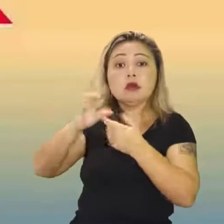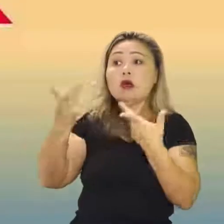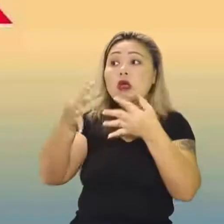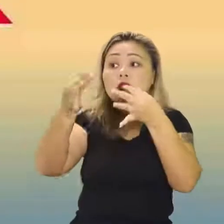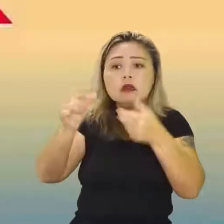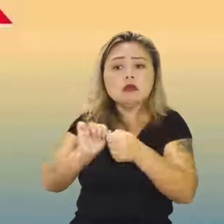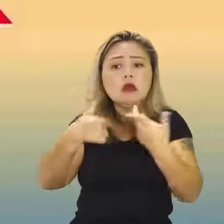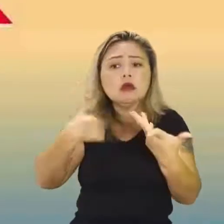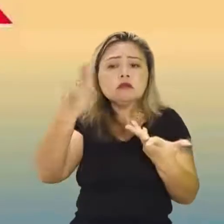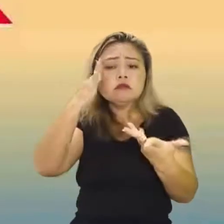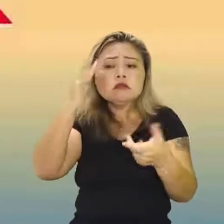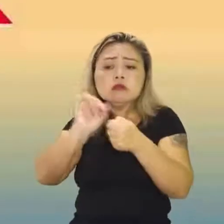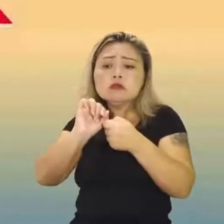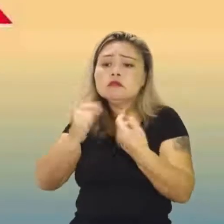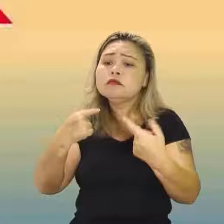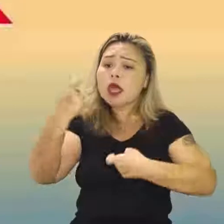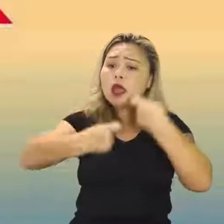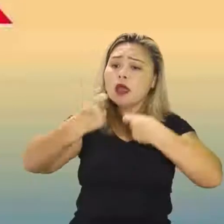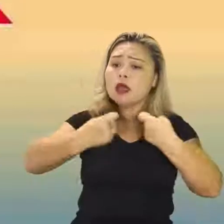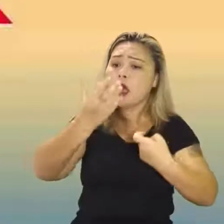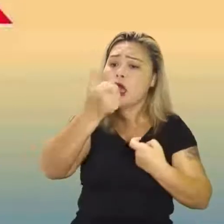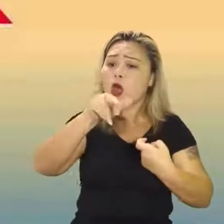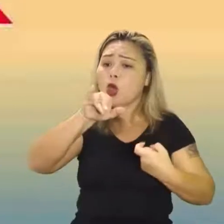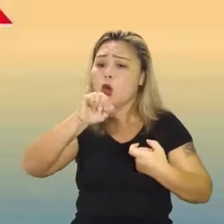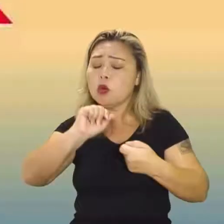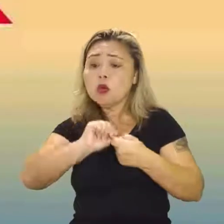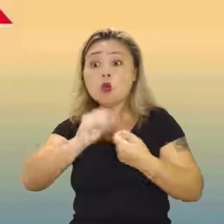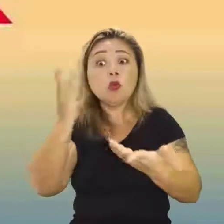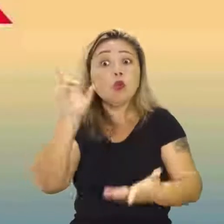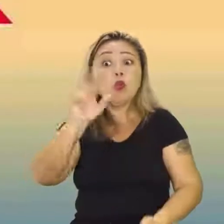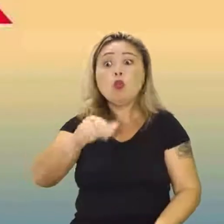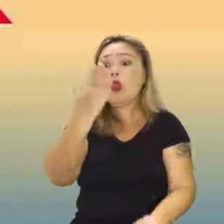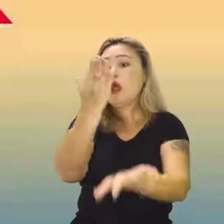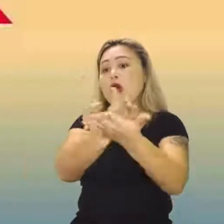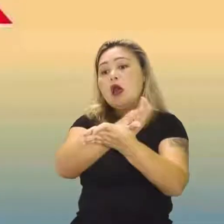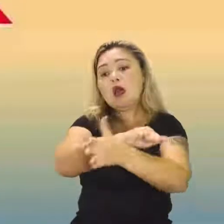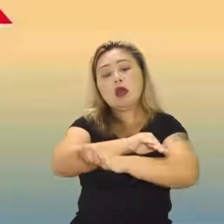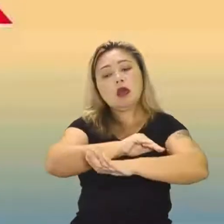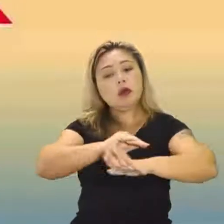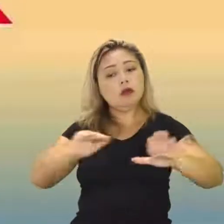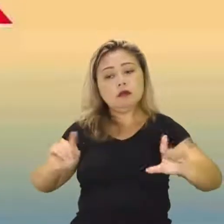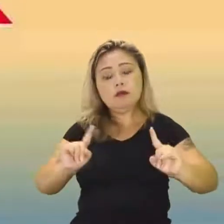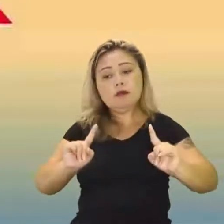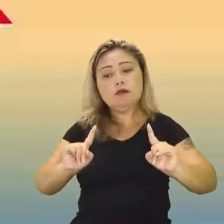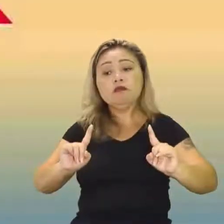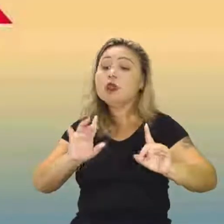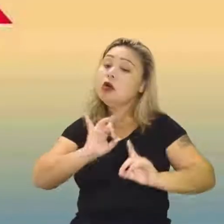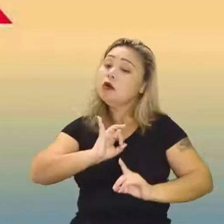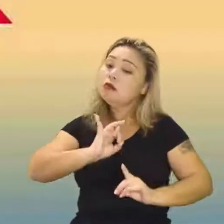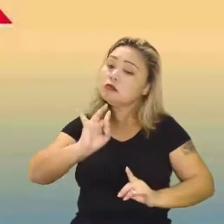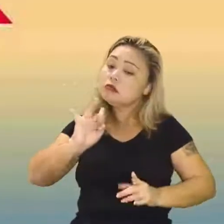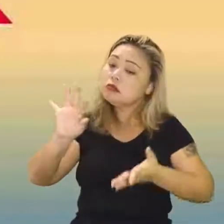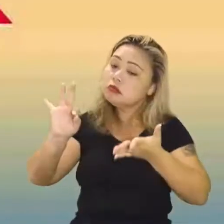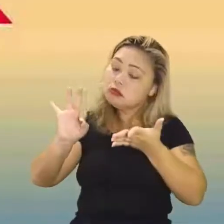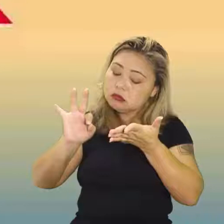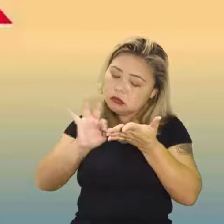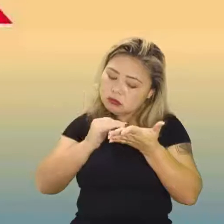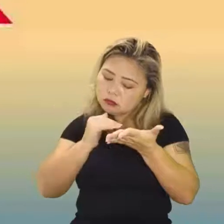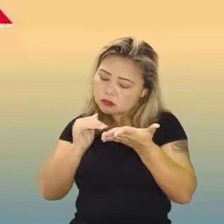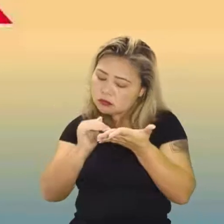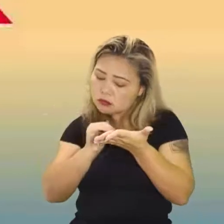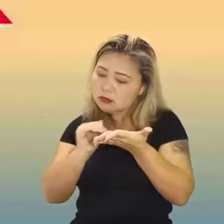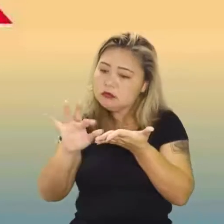Detalhe, vocês sabiam que a Guerra da Coreia nunca acabou? Eles só assinaram um